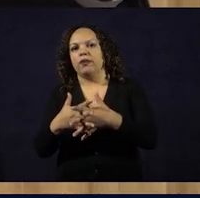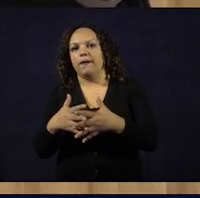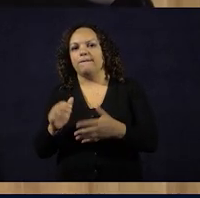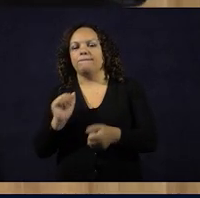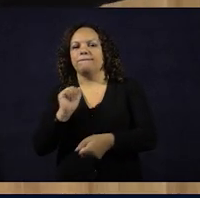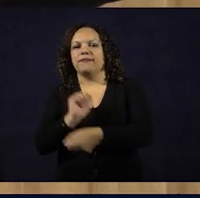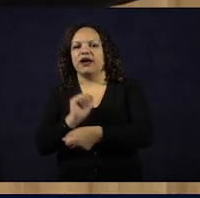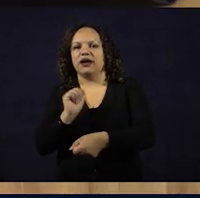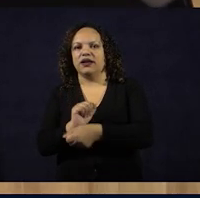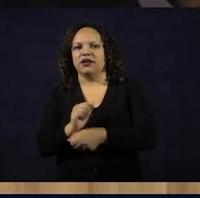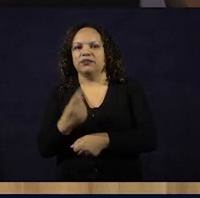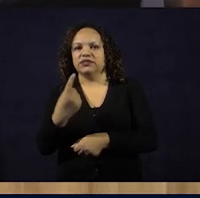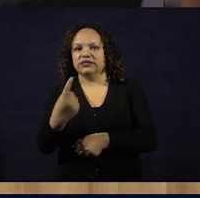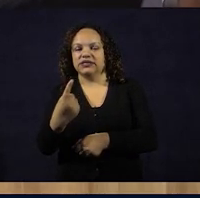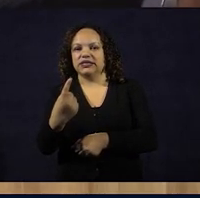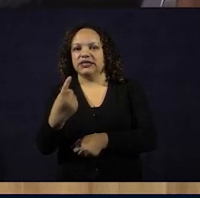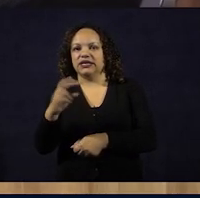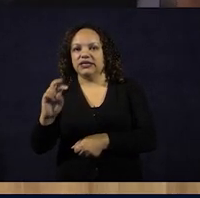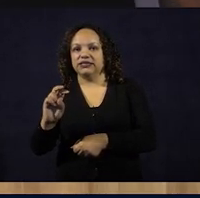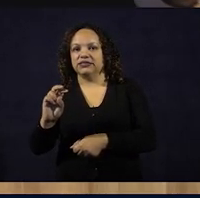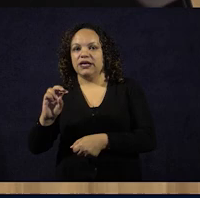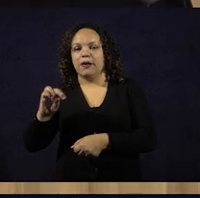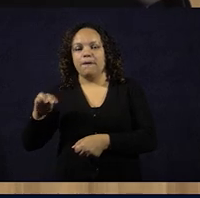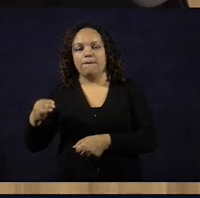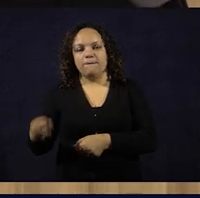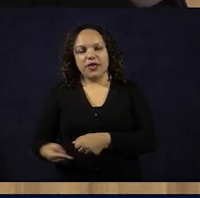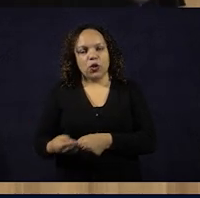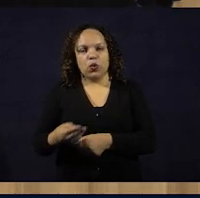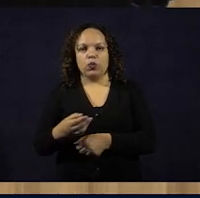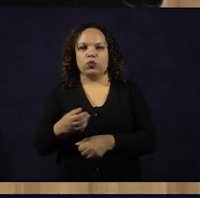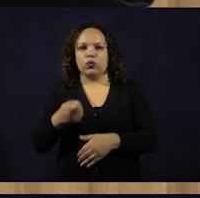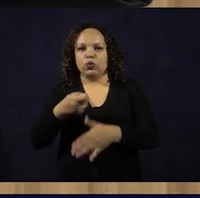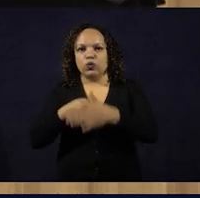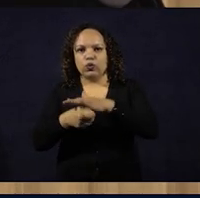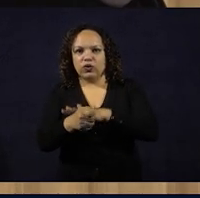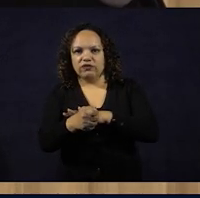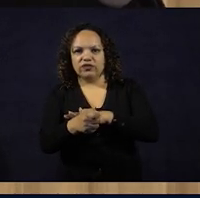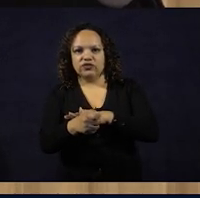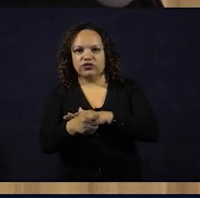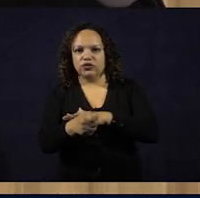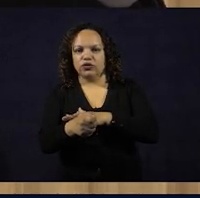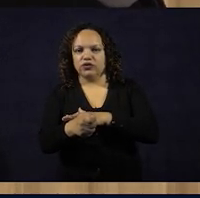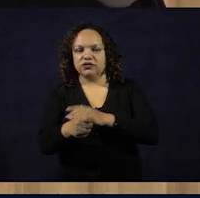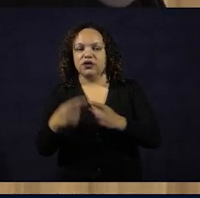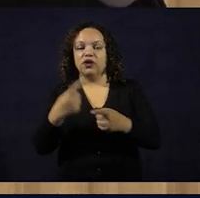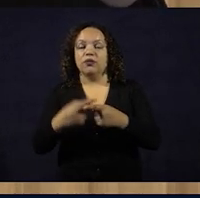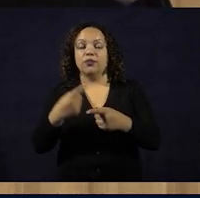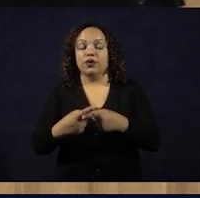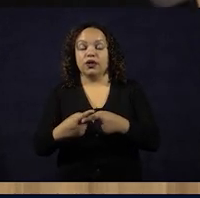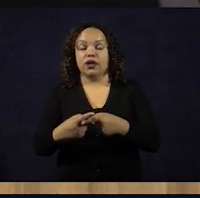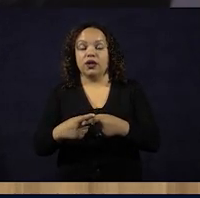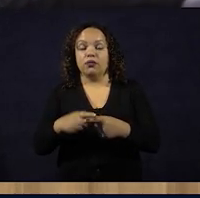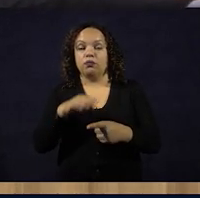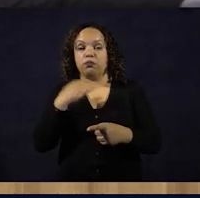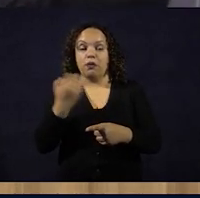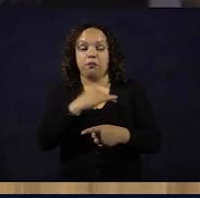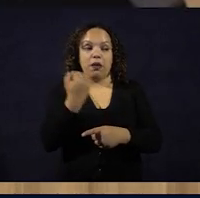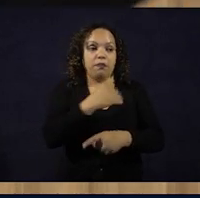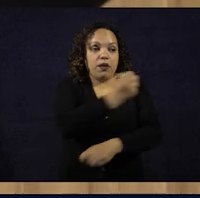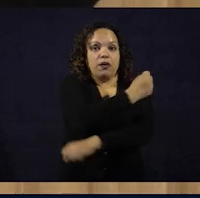fornecedores porque desmataram mas não adianta bloquear fornecedor porque